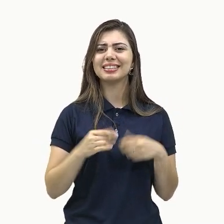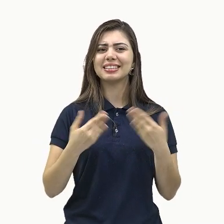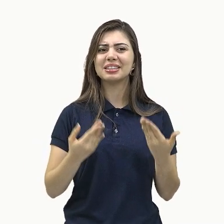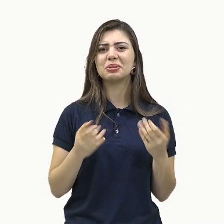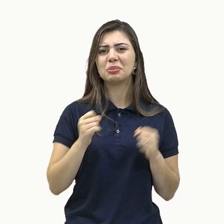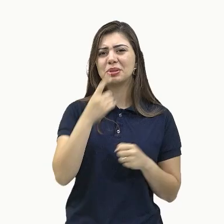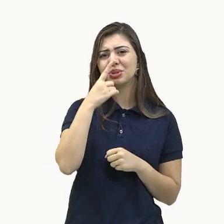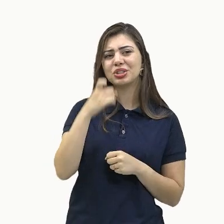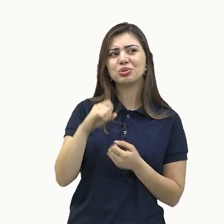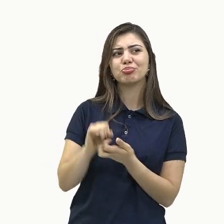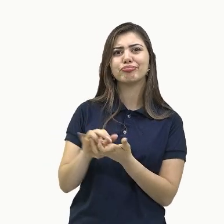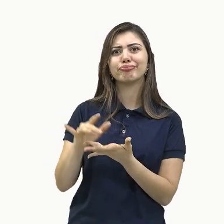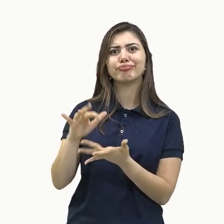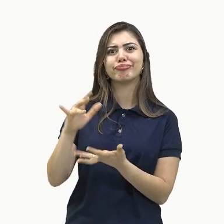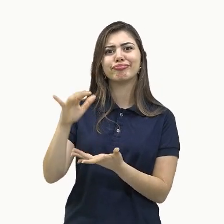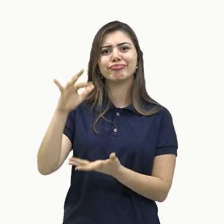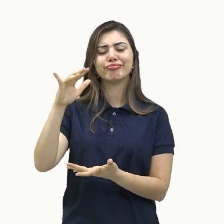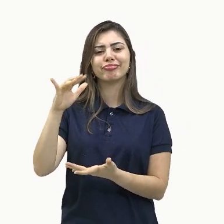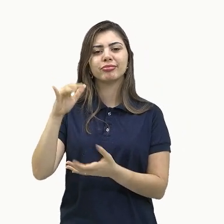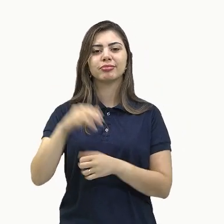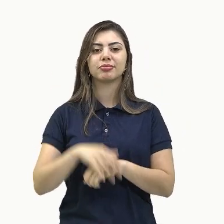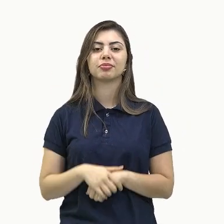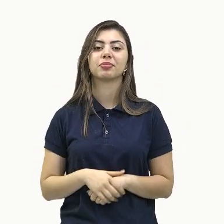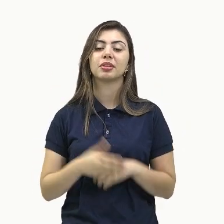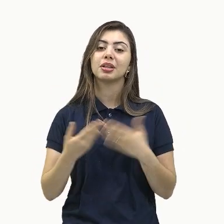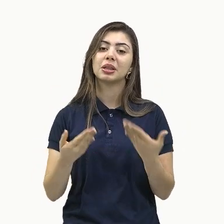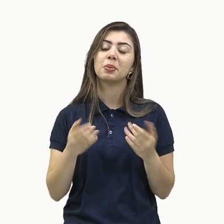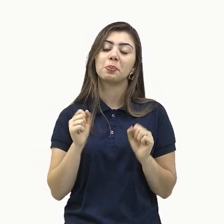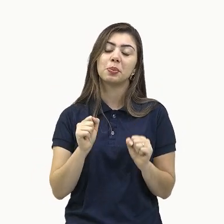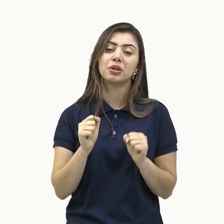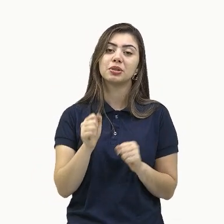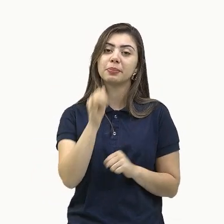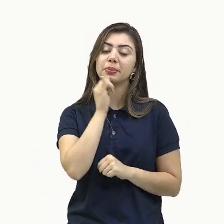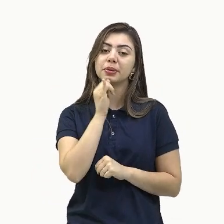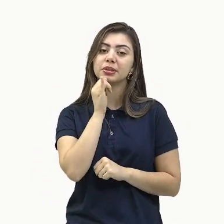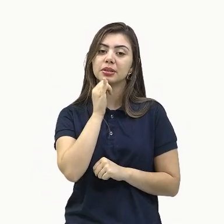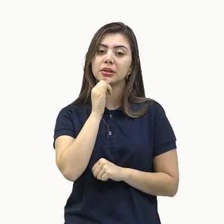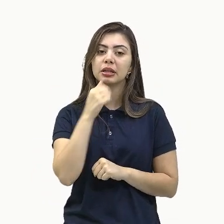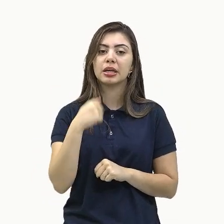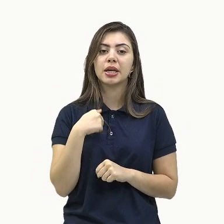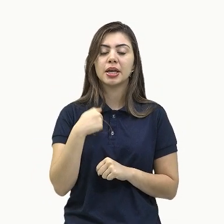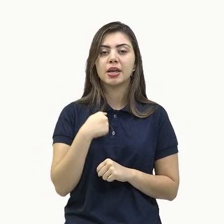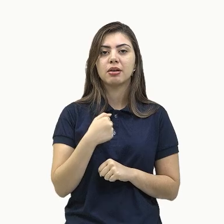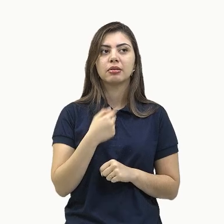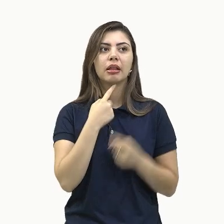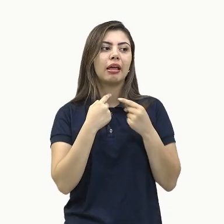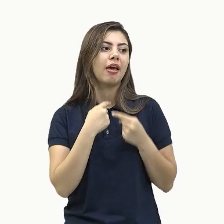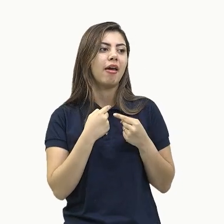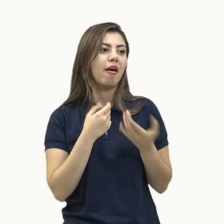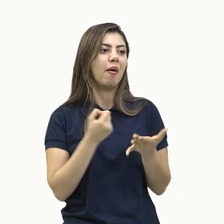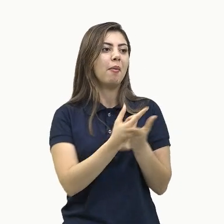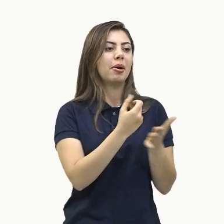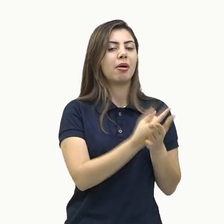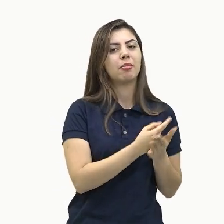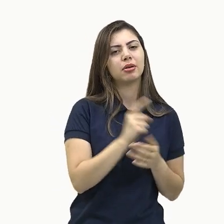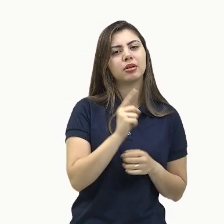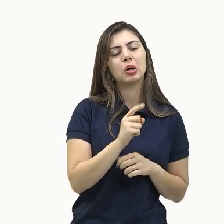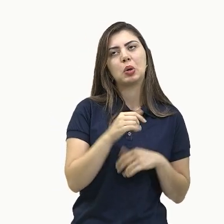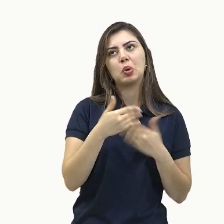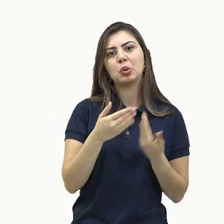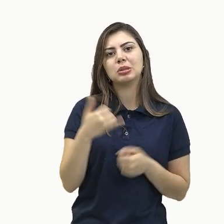resíduos. Exemplos que a gente pode colocar esse R em prática: evitar comprar por impulso, trocar de telefone